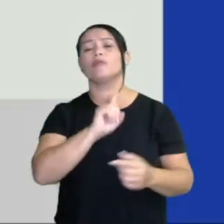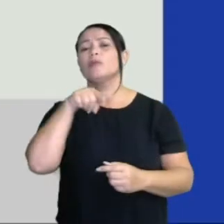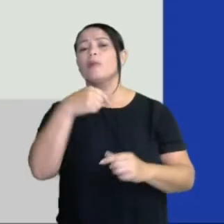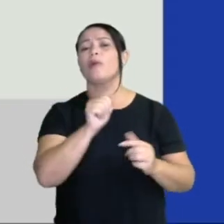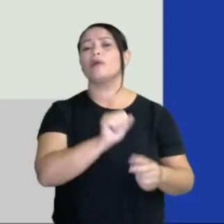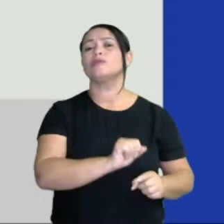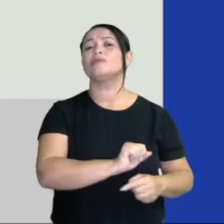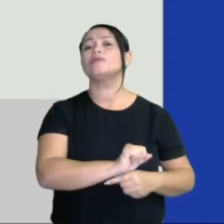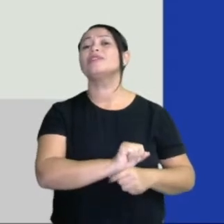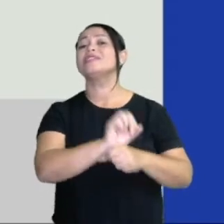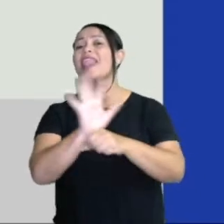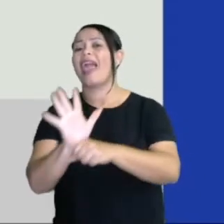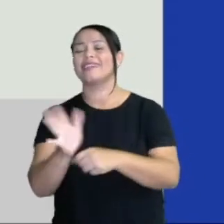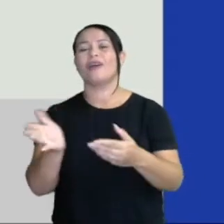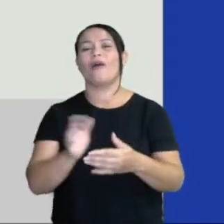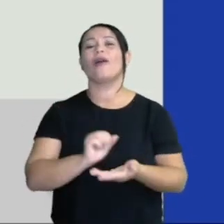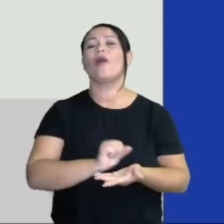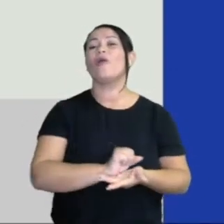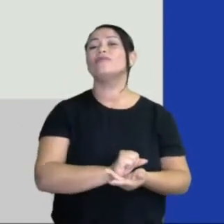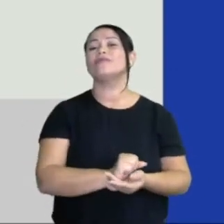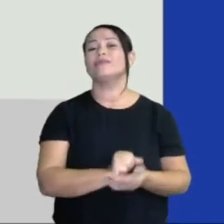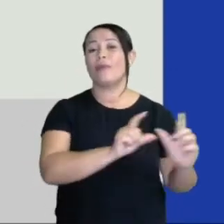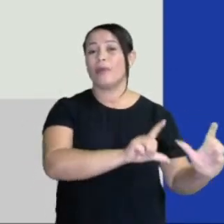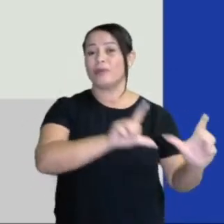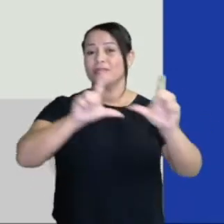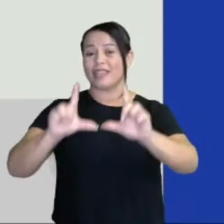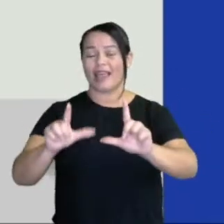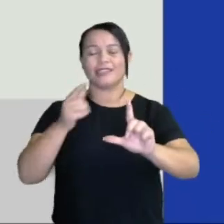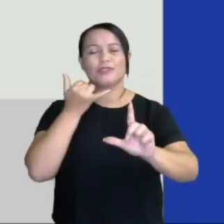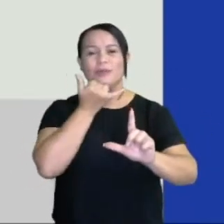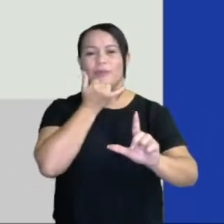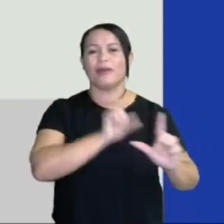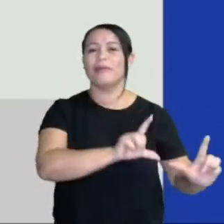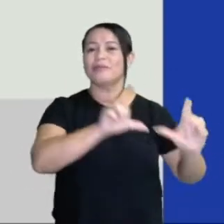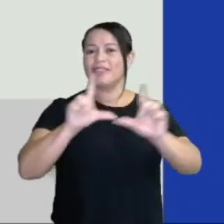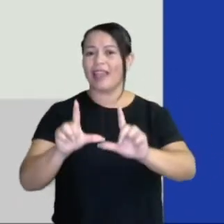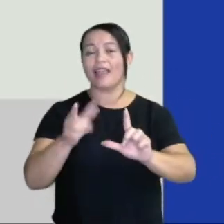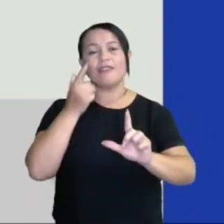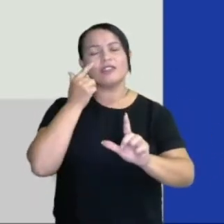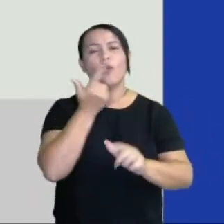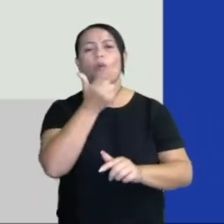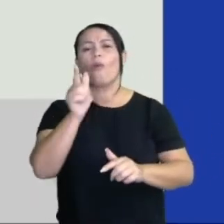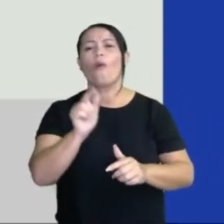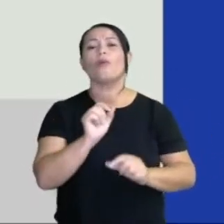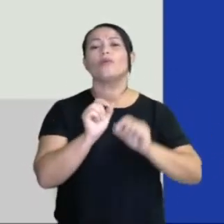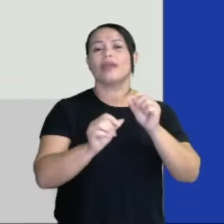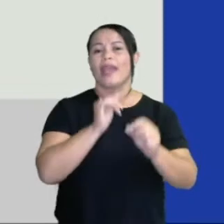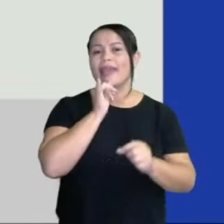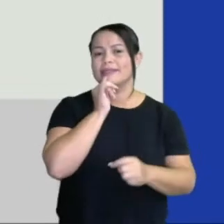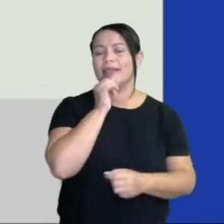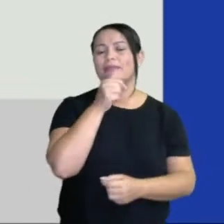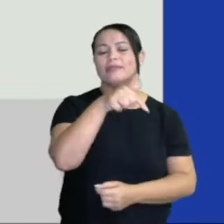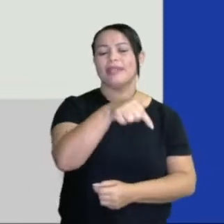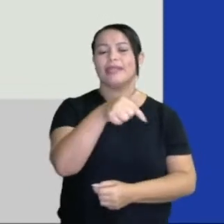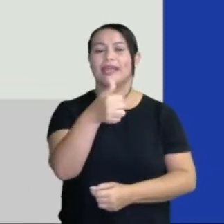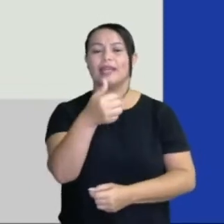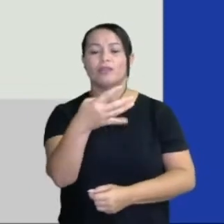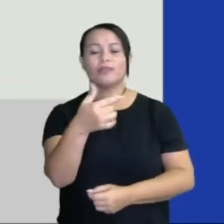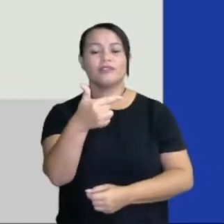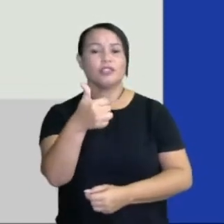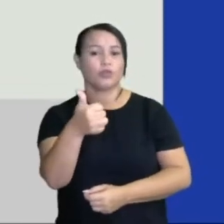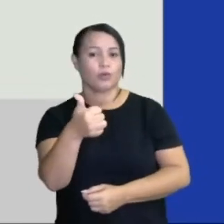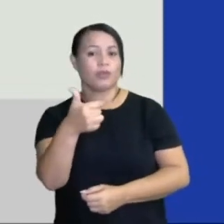próximo slide. Outro exemplo na sequência é essa daqui, ó. Eu tenho o número 7, 14,